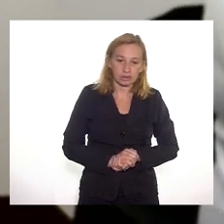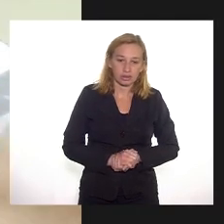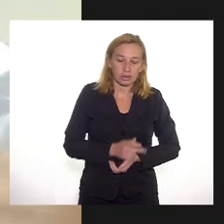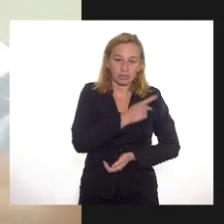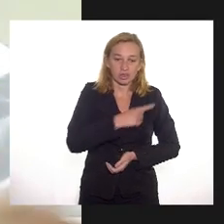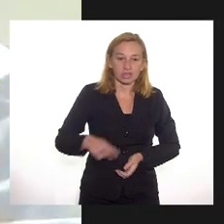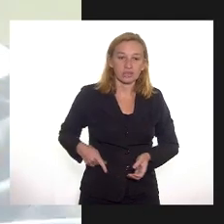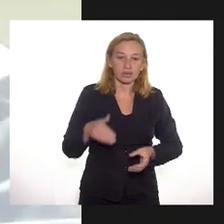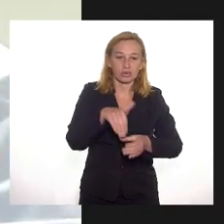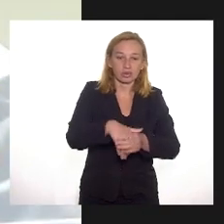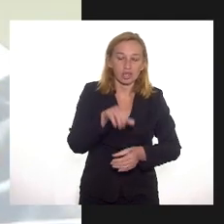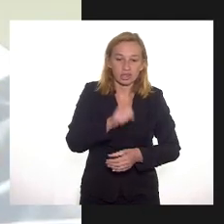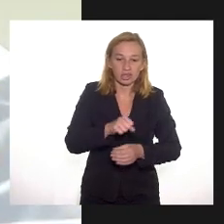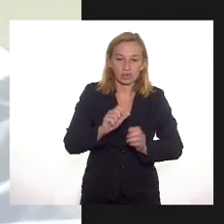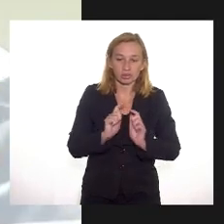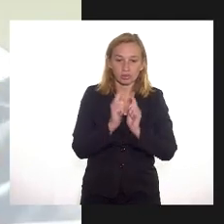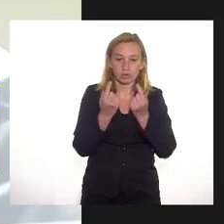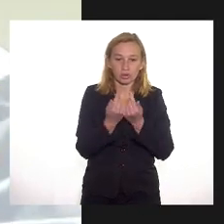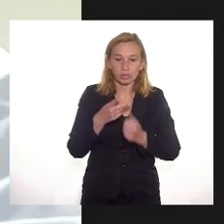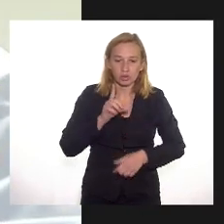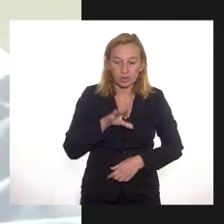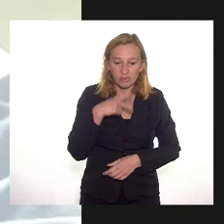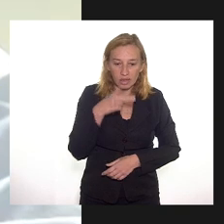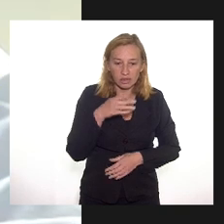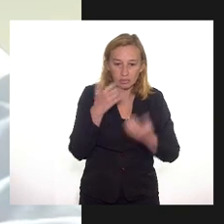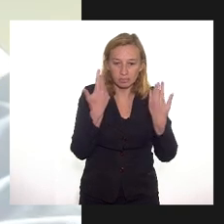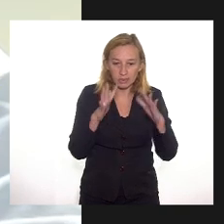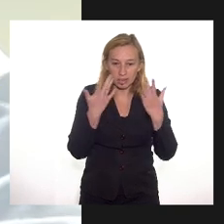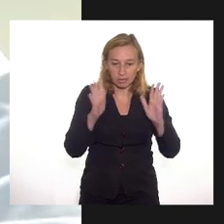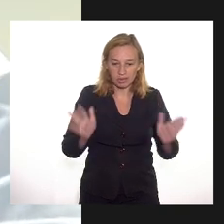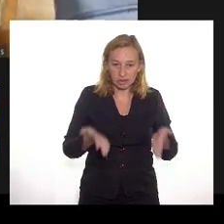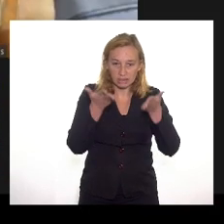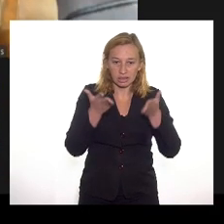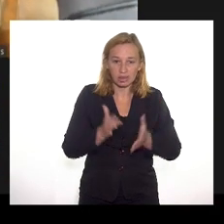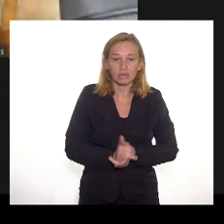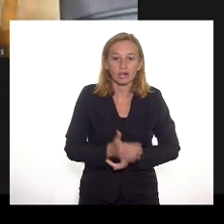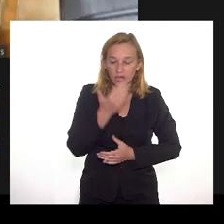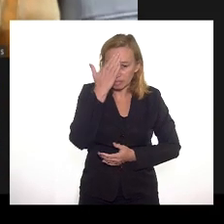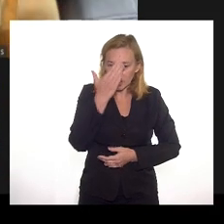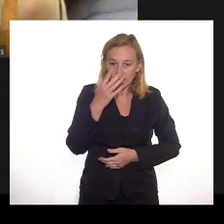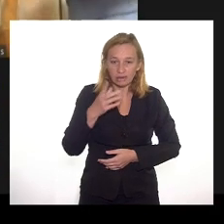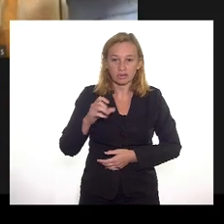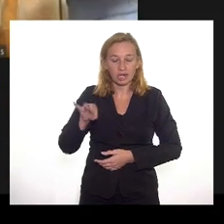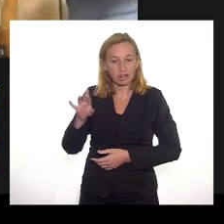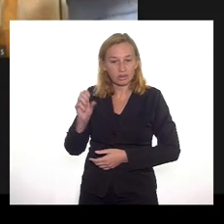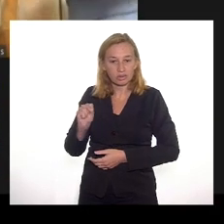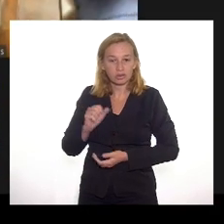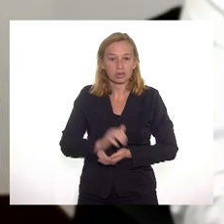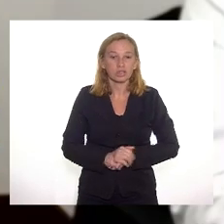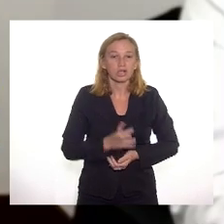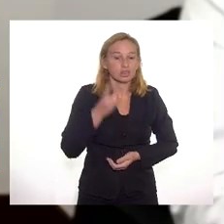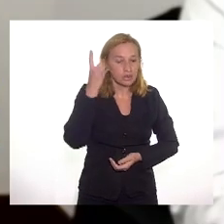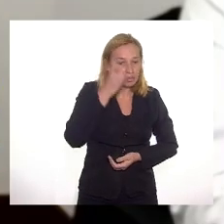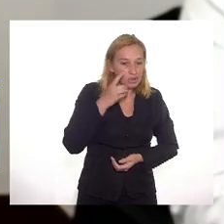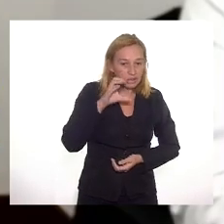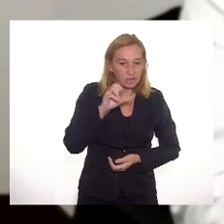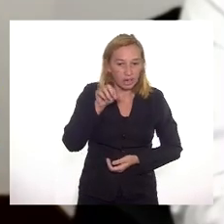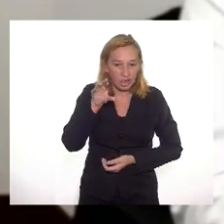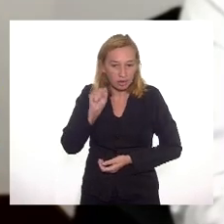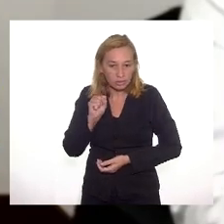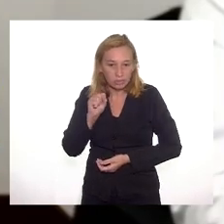Presidente, votei sim no grupo, estou aqui reafirmando. Parabéns aí pela iniciativa. Obrigado, Carlos. Deputado Carlos